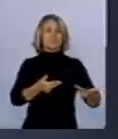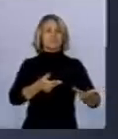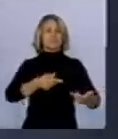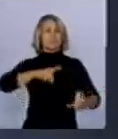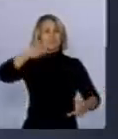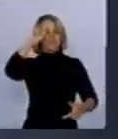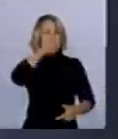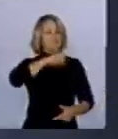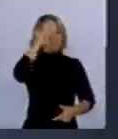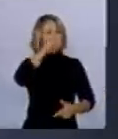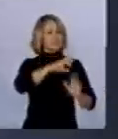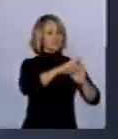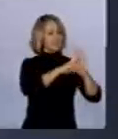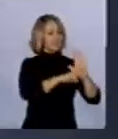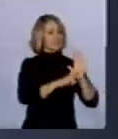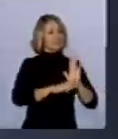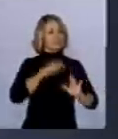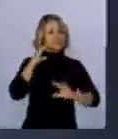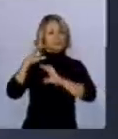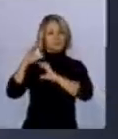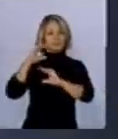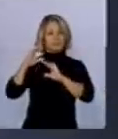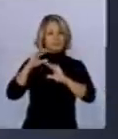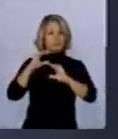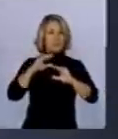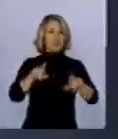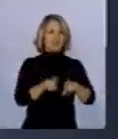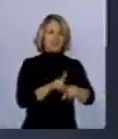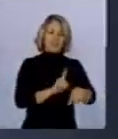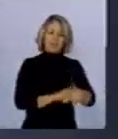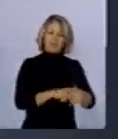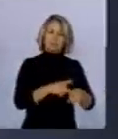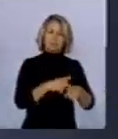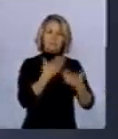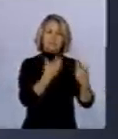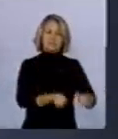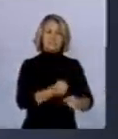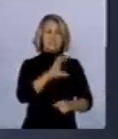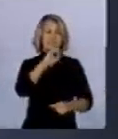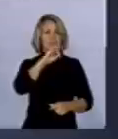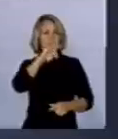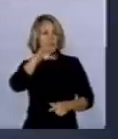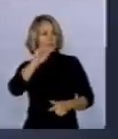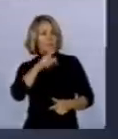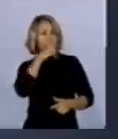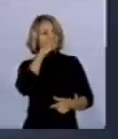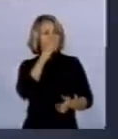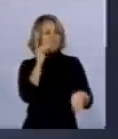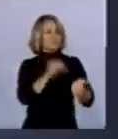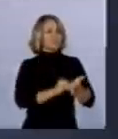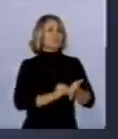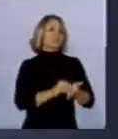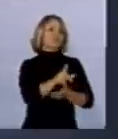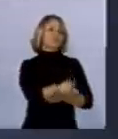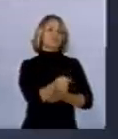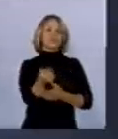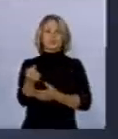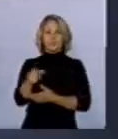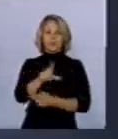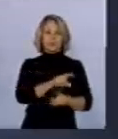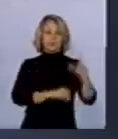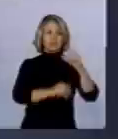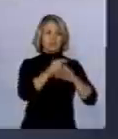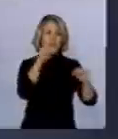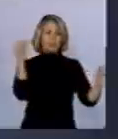programação ao instituir cotas há uma clara limitação à livre escolha da audiência e consequentemente o impedimento da livre